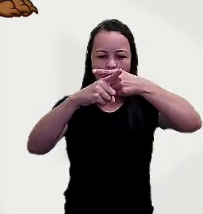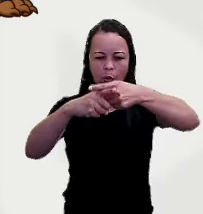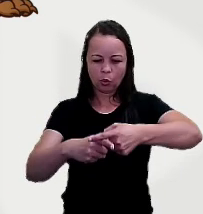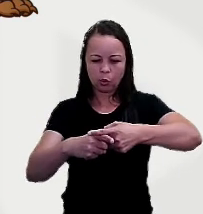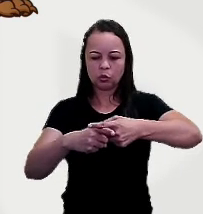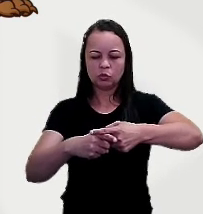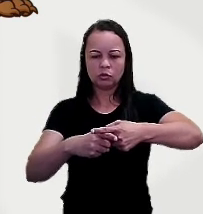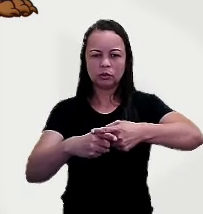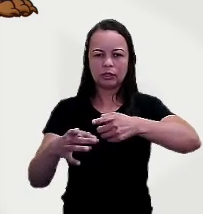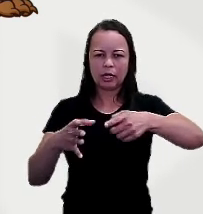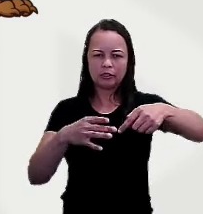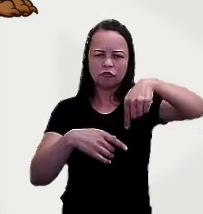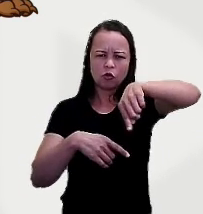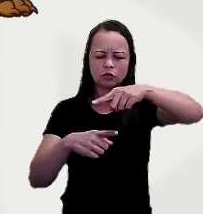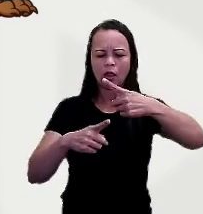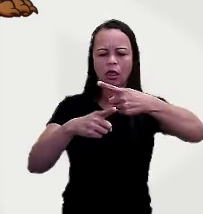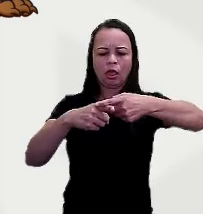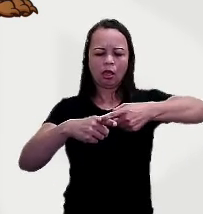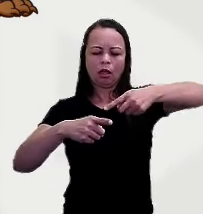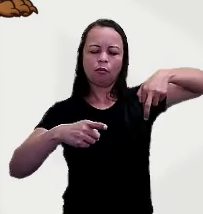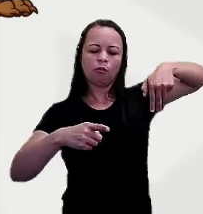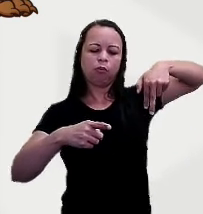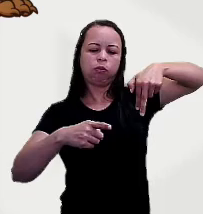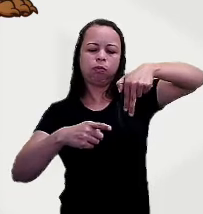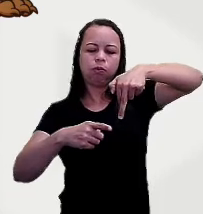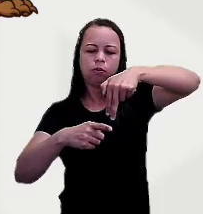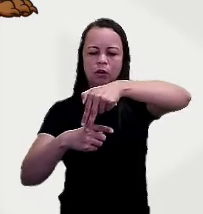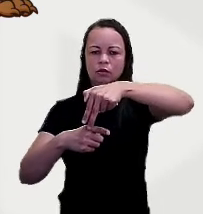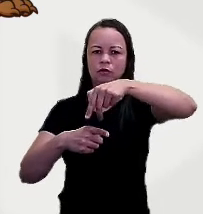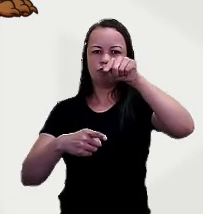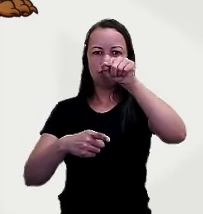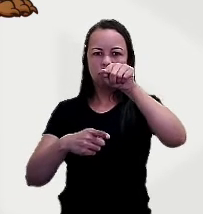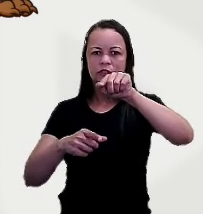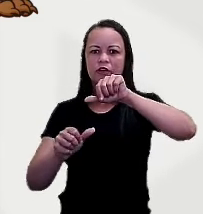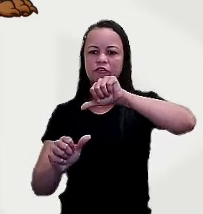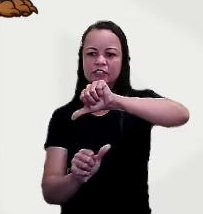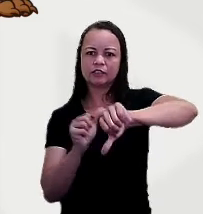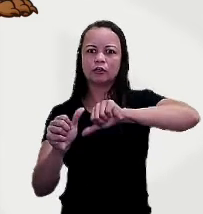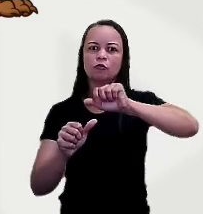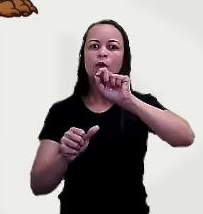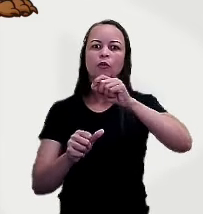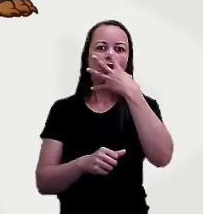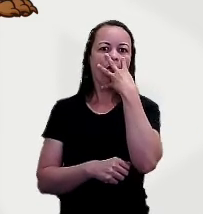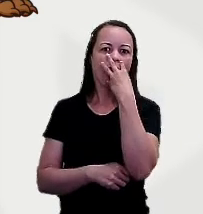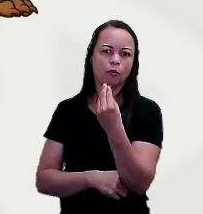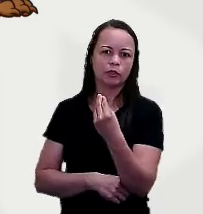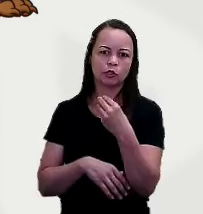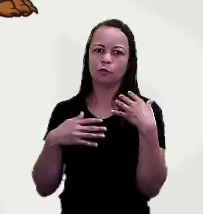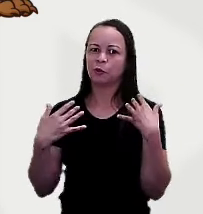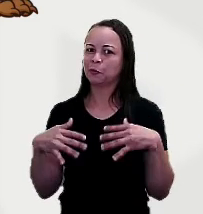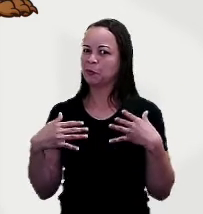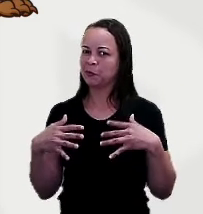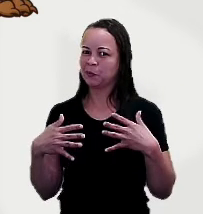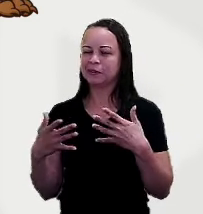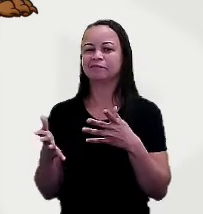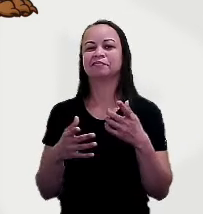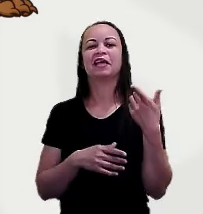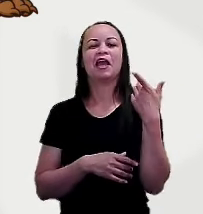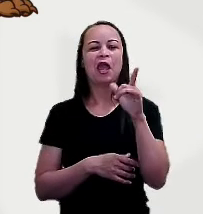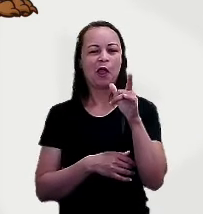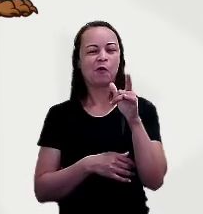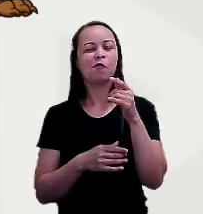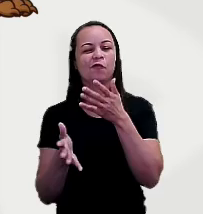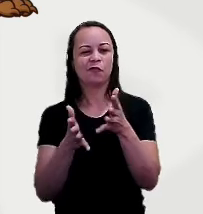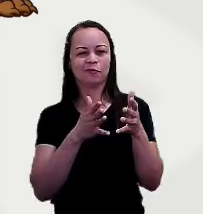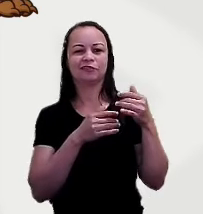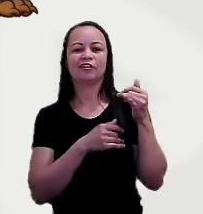essa encruzilhada à meia-noite, você vai se transformar nesse monstro que é o lobisomem, tá? É outra versão